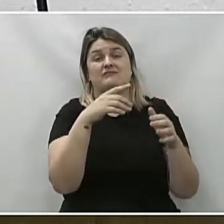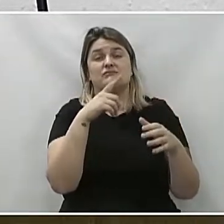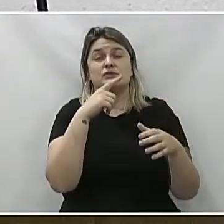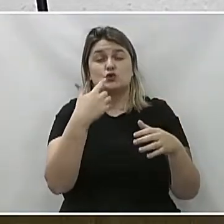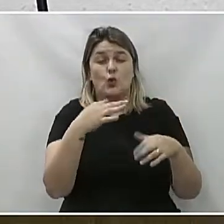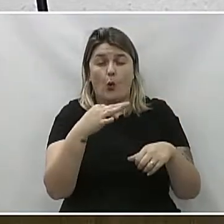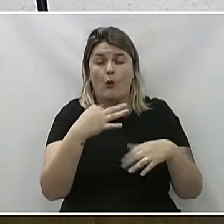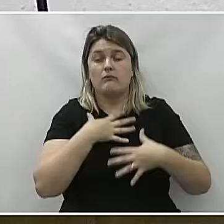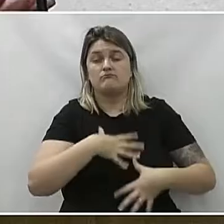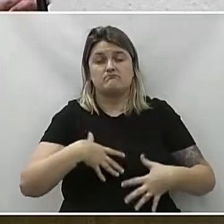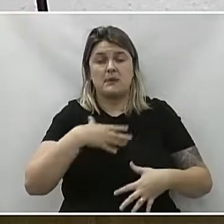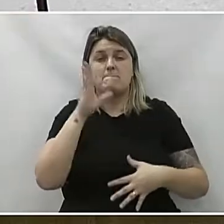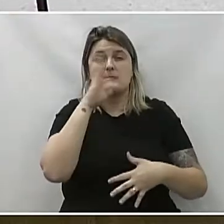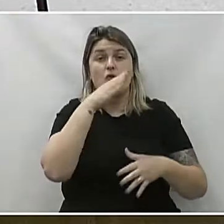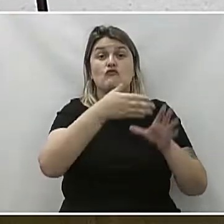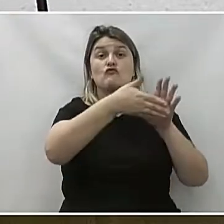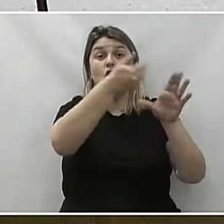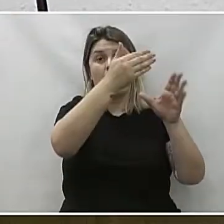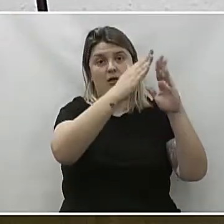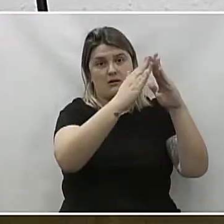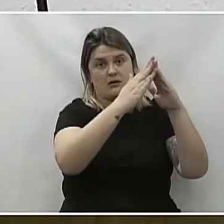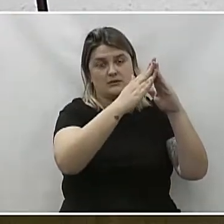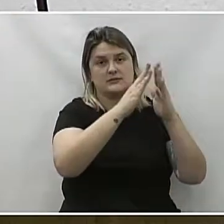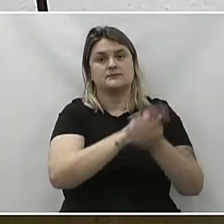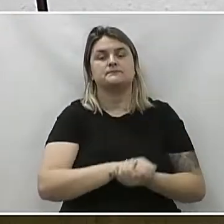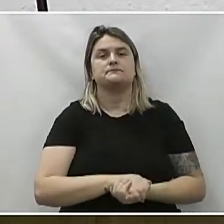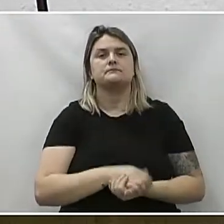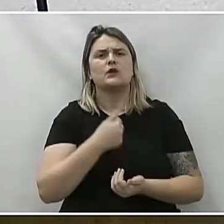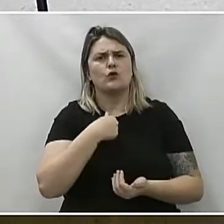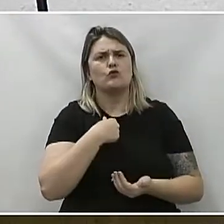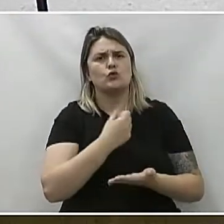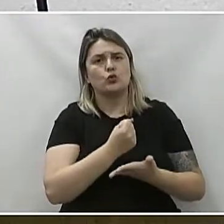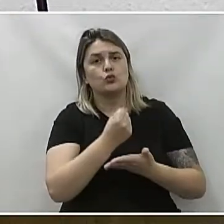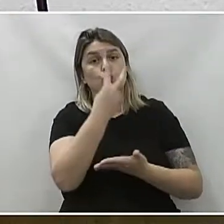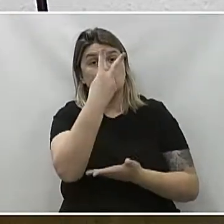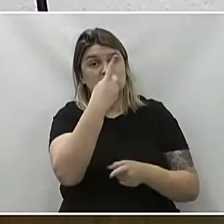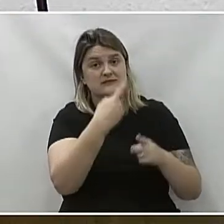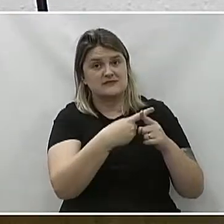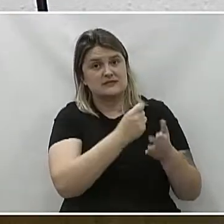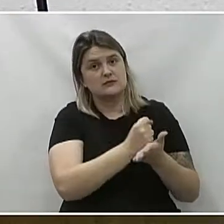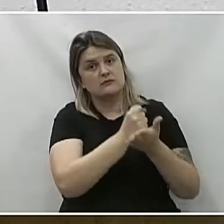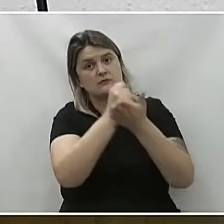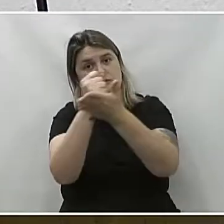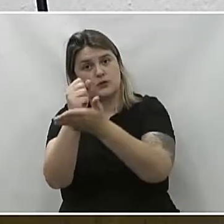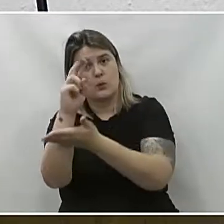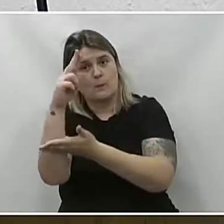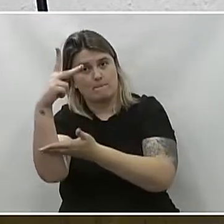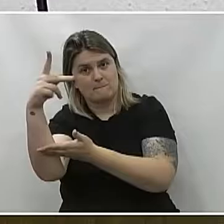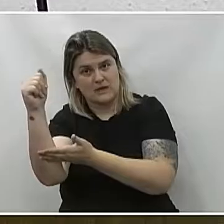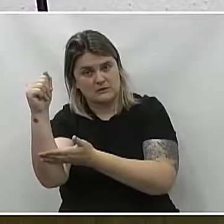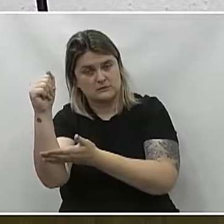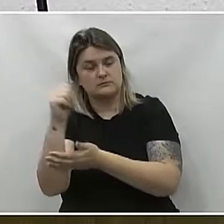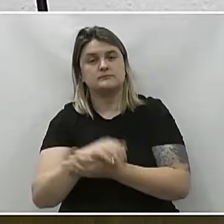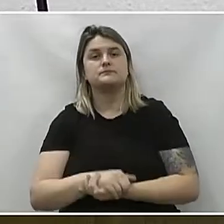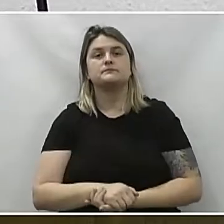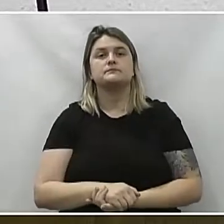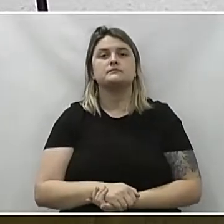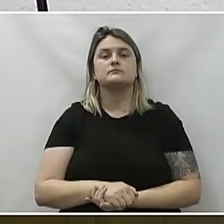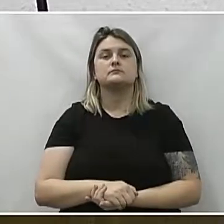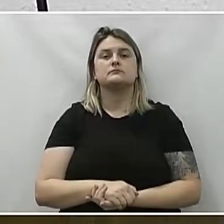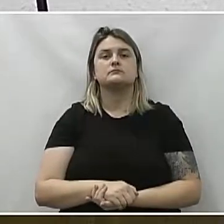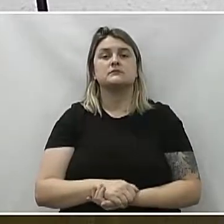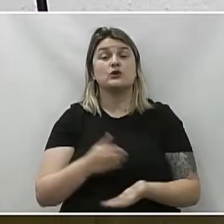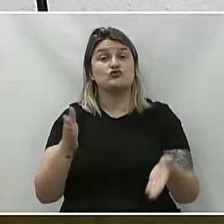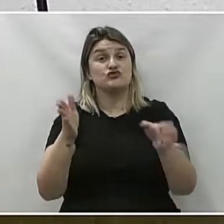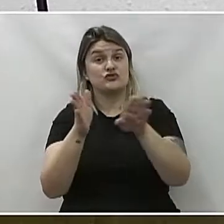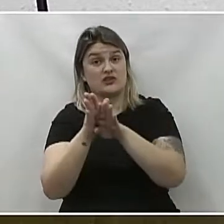Mas, antes dele passar mal, de verdade, eu levei ele 2 vezes na UPA. E é isso que me chama muita atenção.